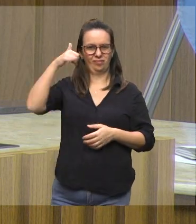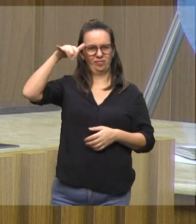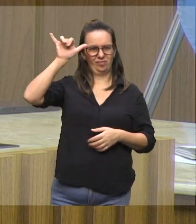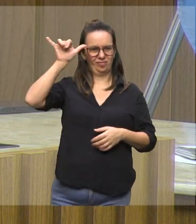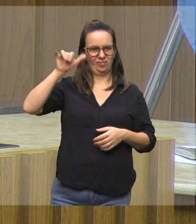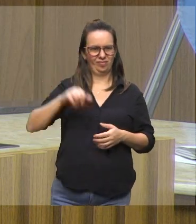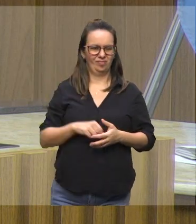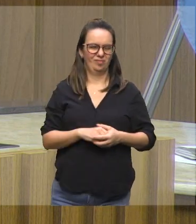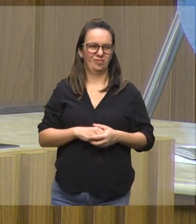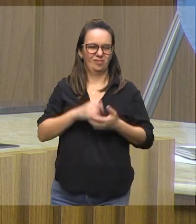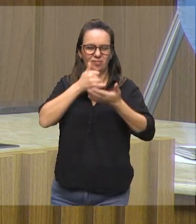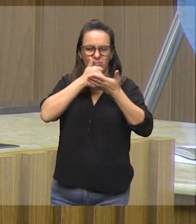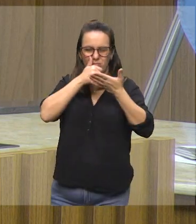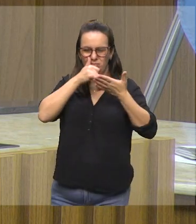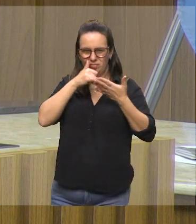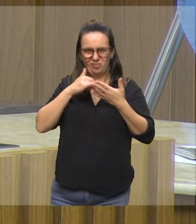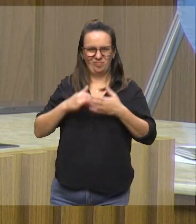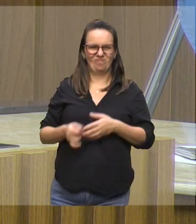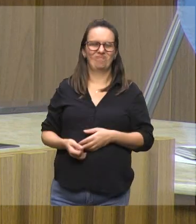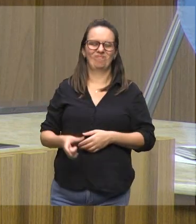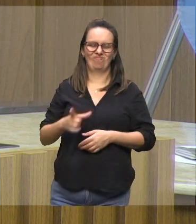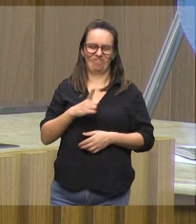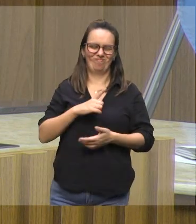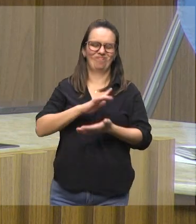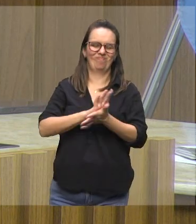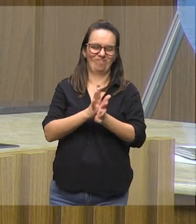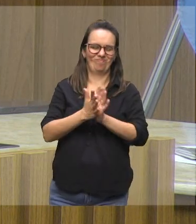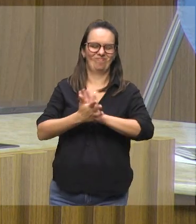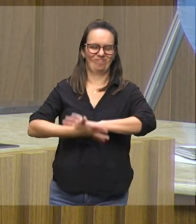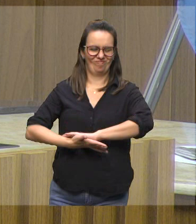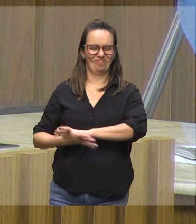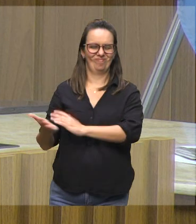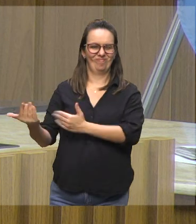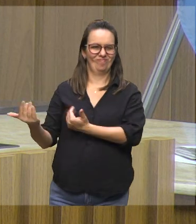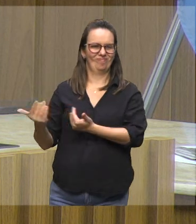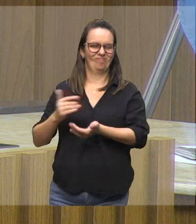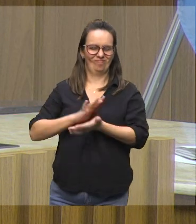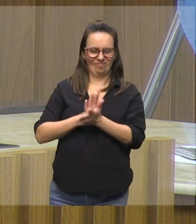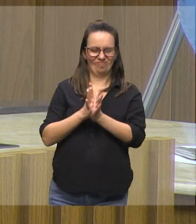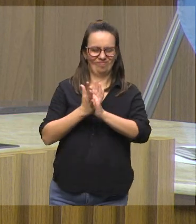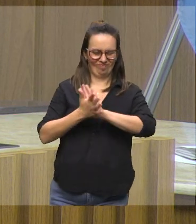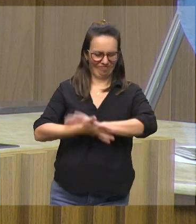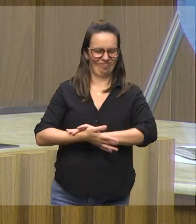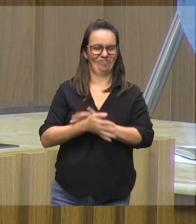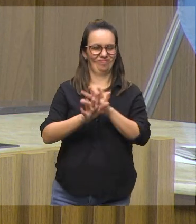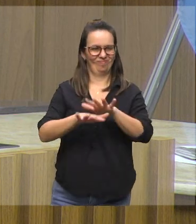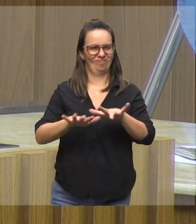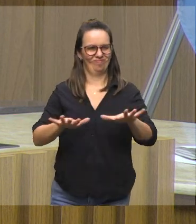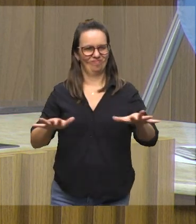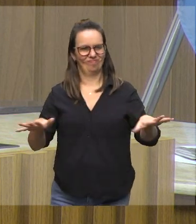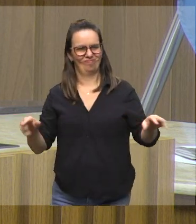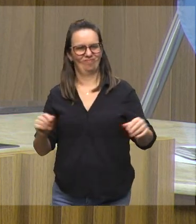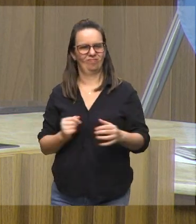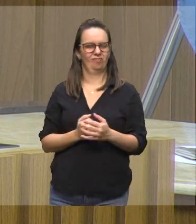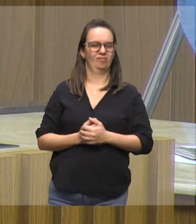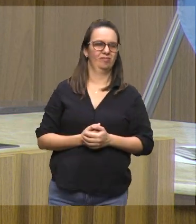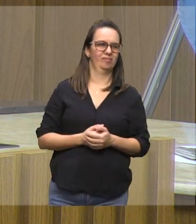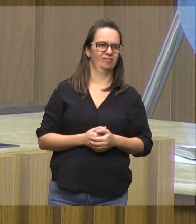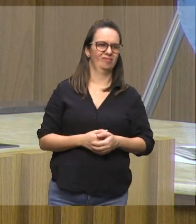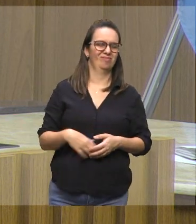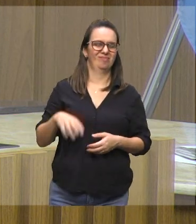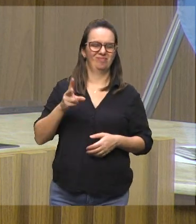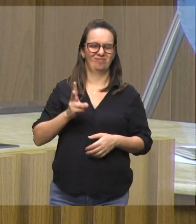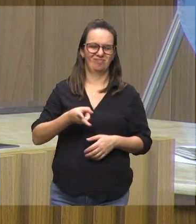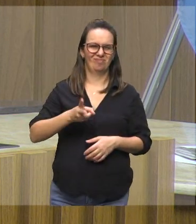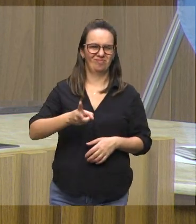prejudicado tanto jovens e tantas crianças na nossa sociedade. Infelizmente, no dia a dia, falamos tanto, né,